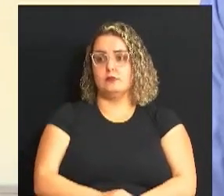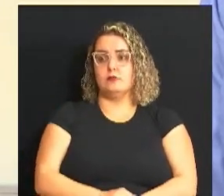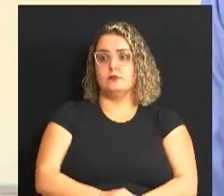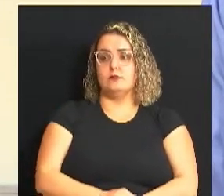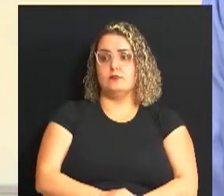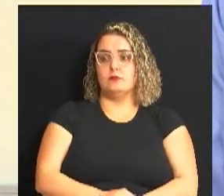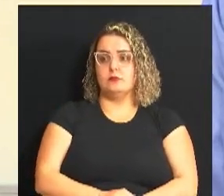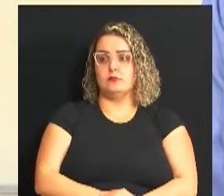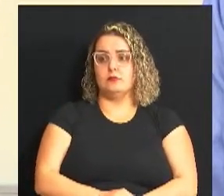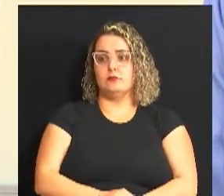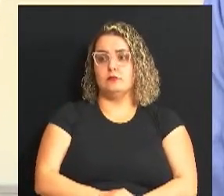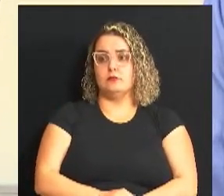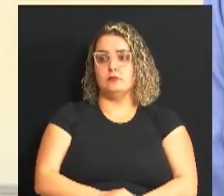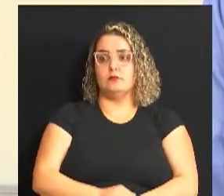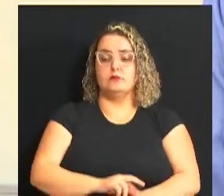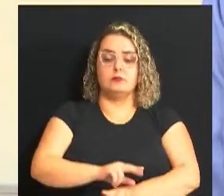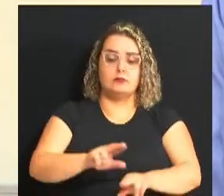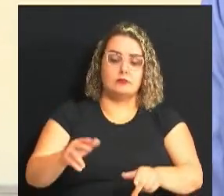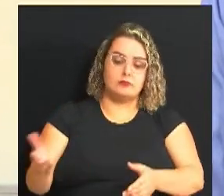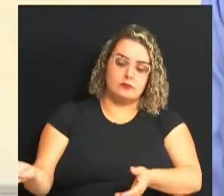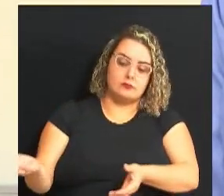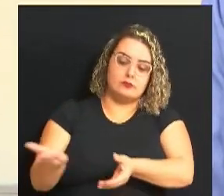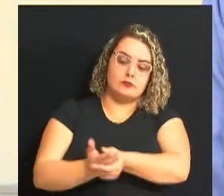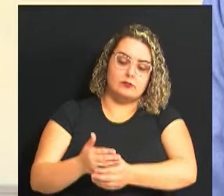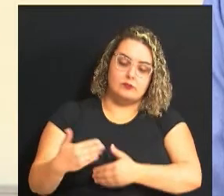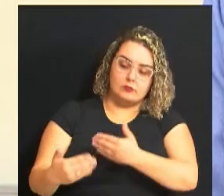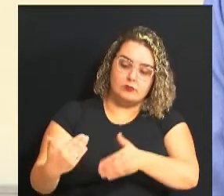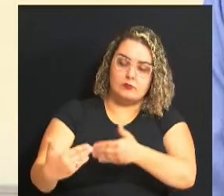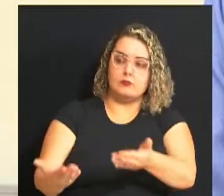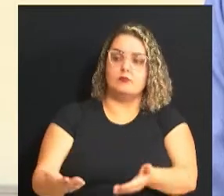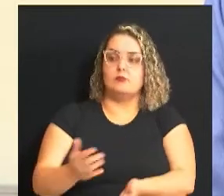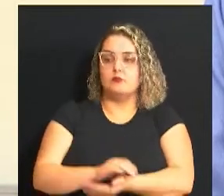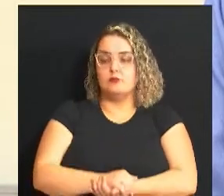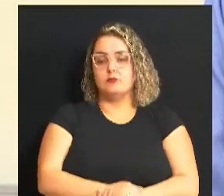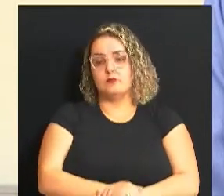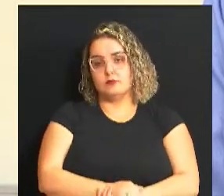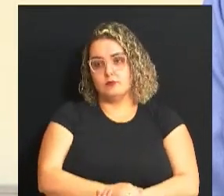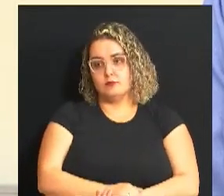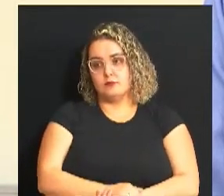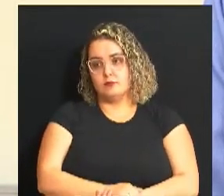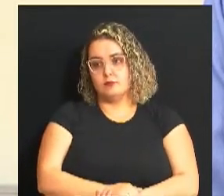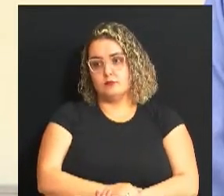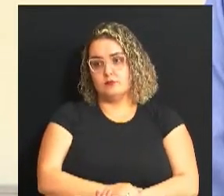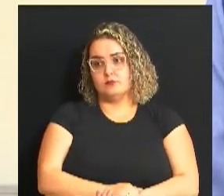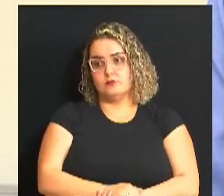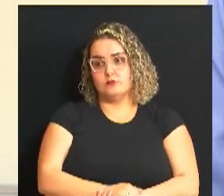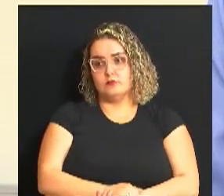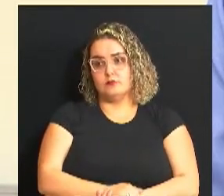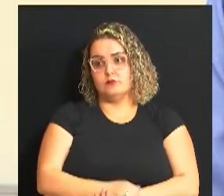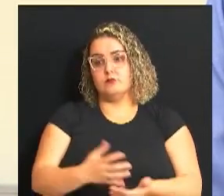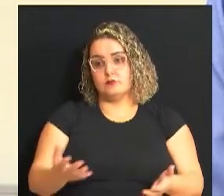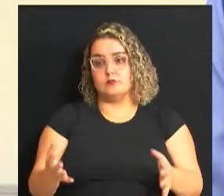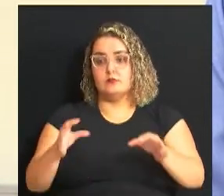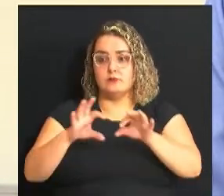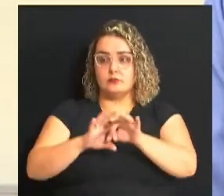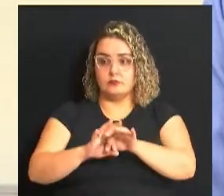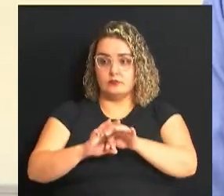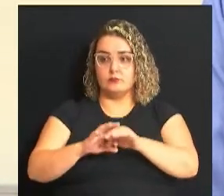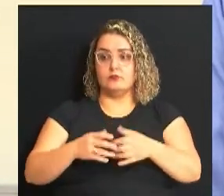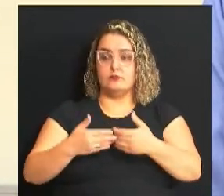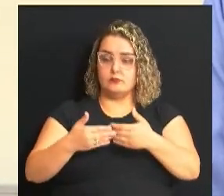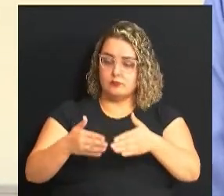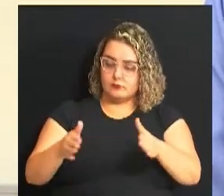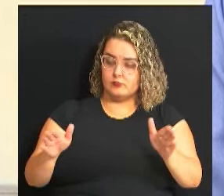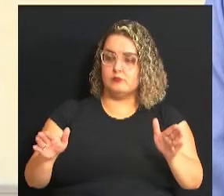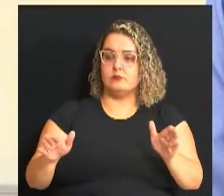isso tem muitos processos que estão em curso judicial, mas, por força desse convênio, vai abrir caminho aí para a